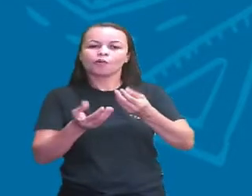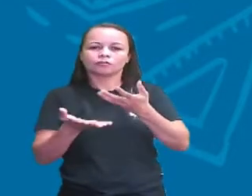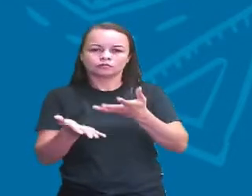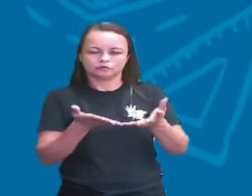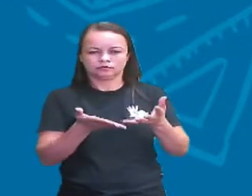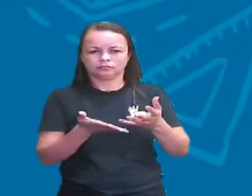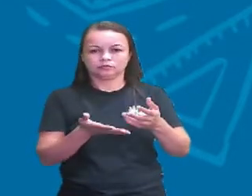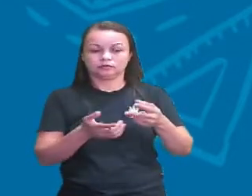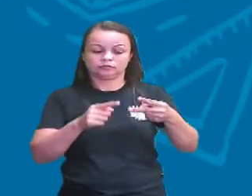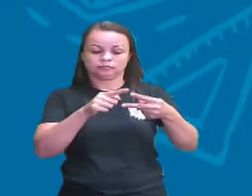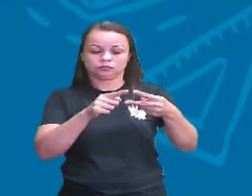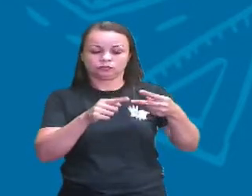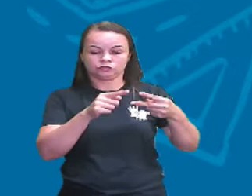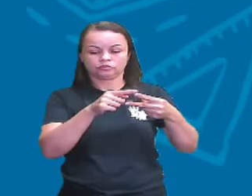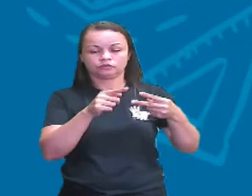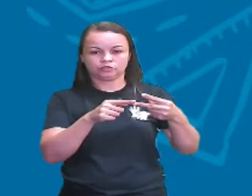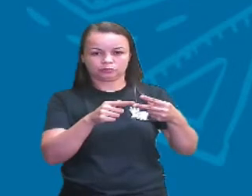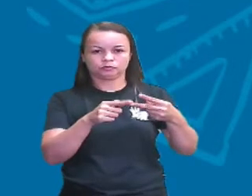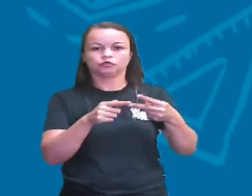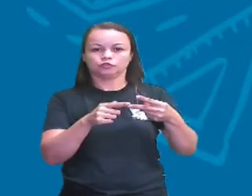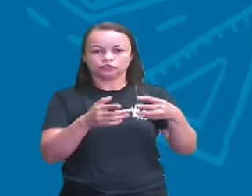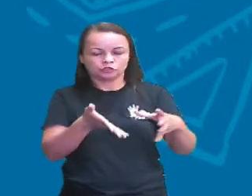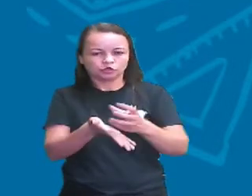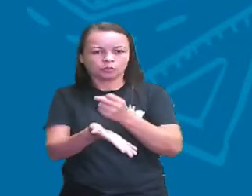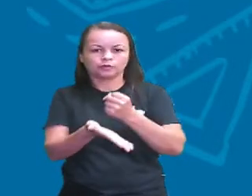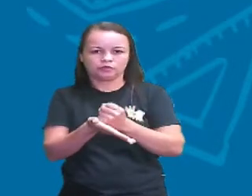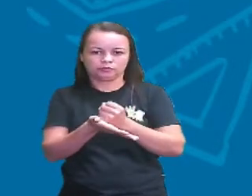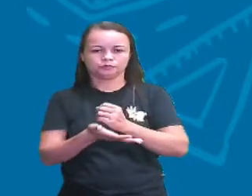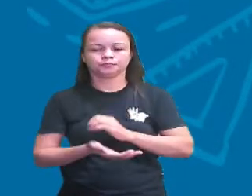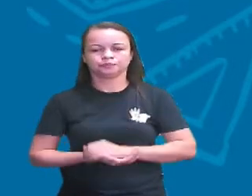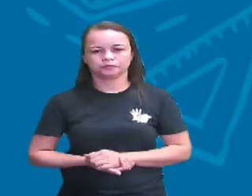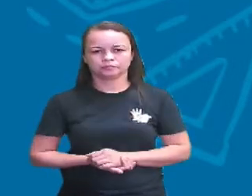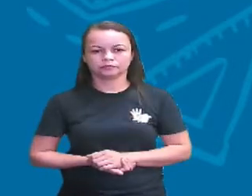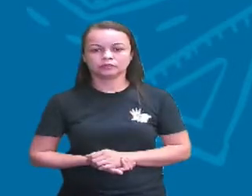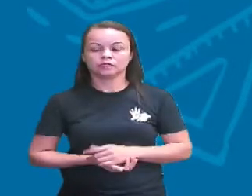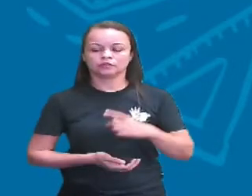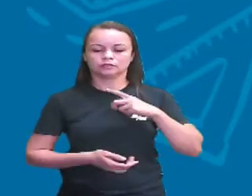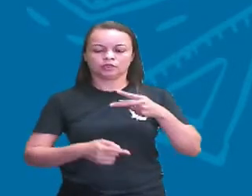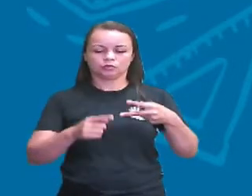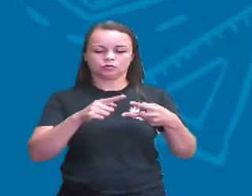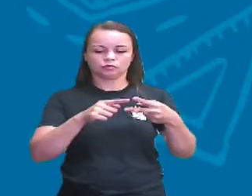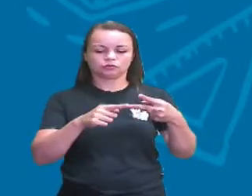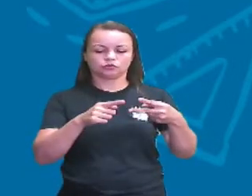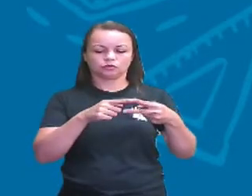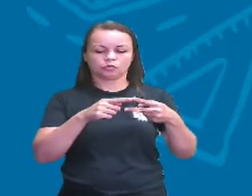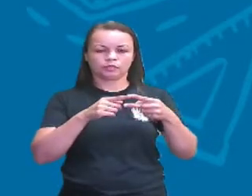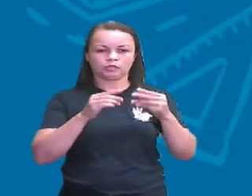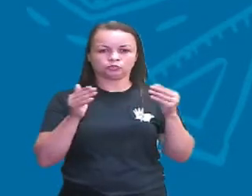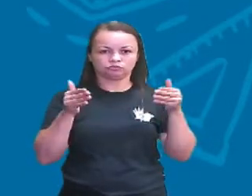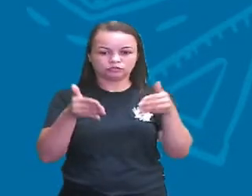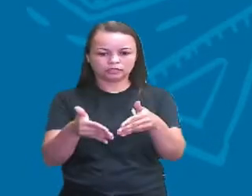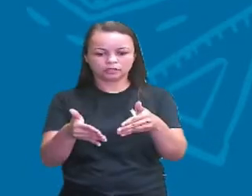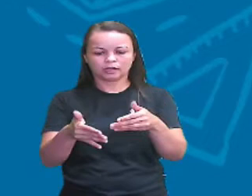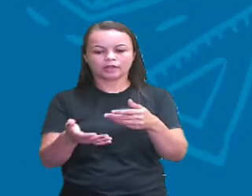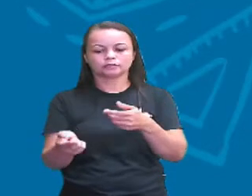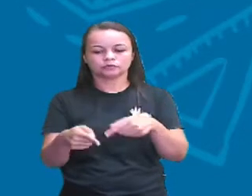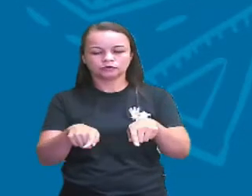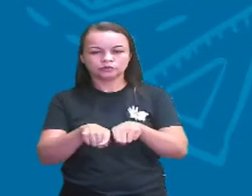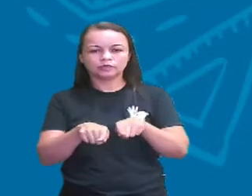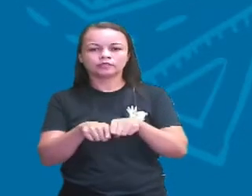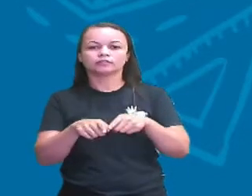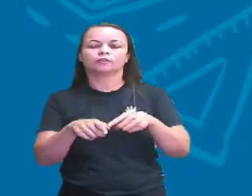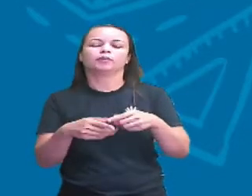de domínio imperialista. Existe o domínio direto e existe o domínio